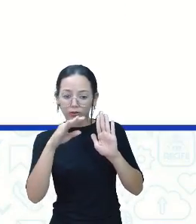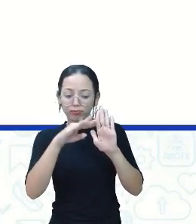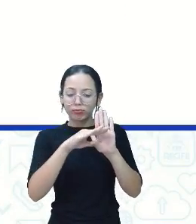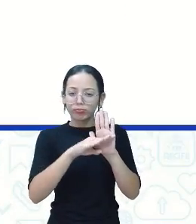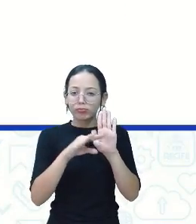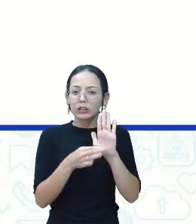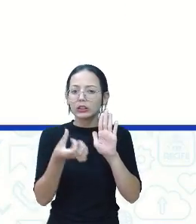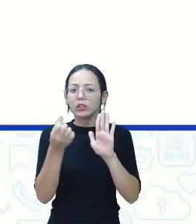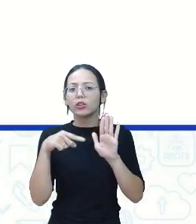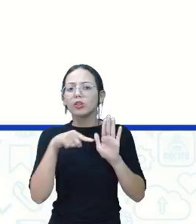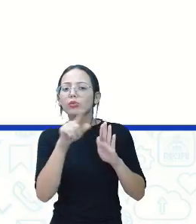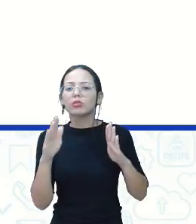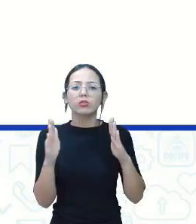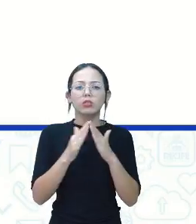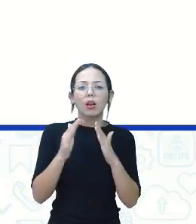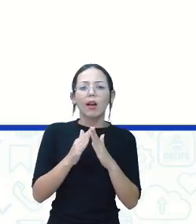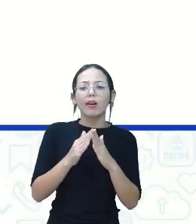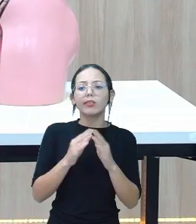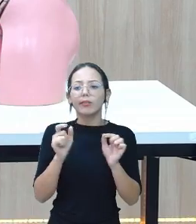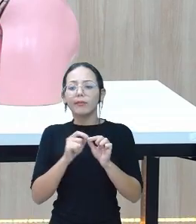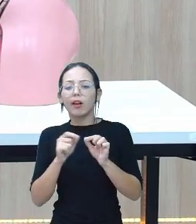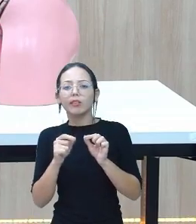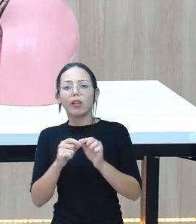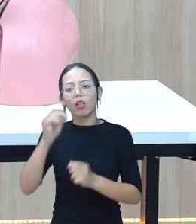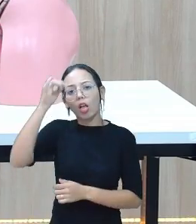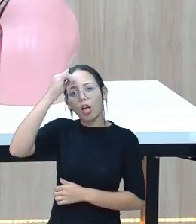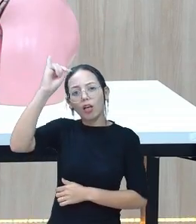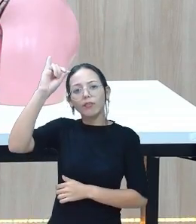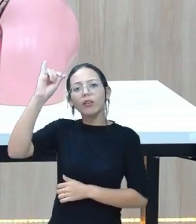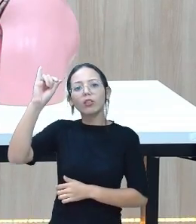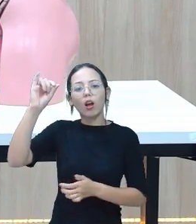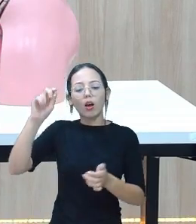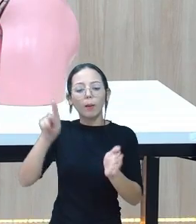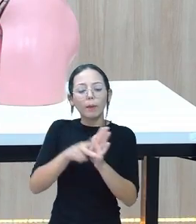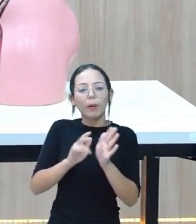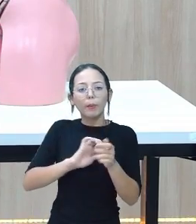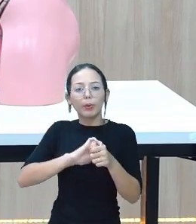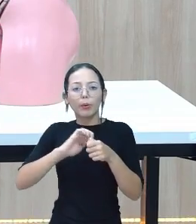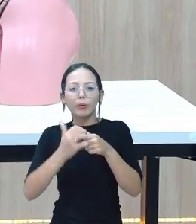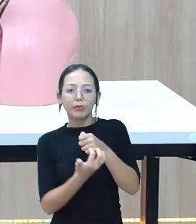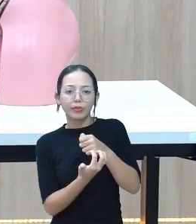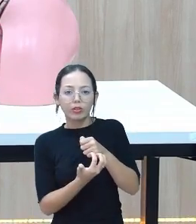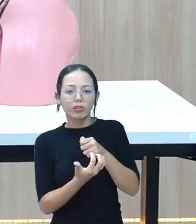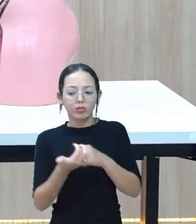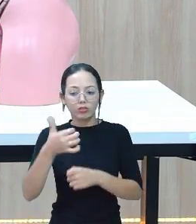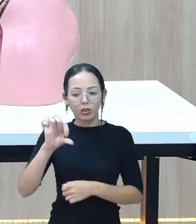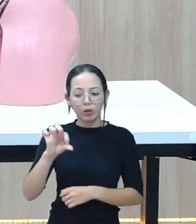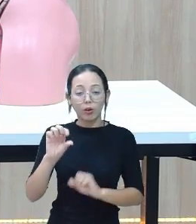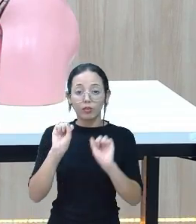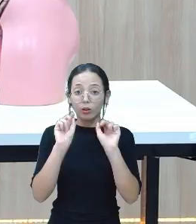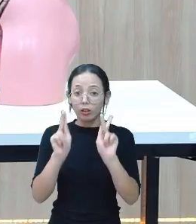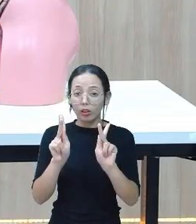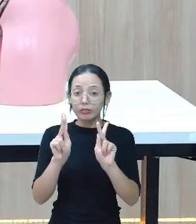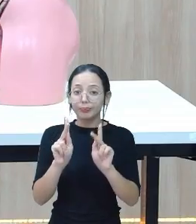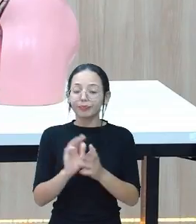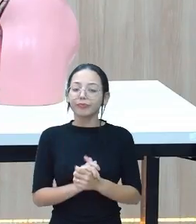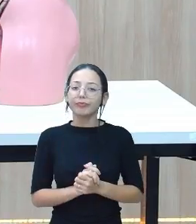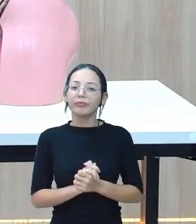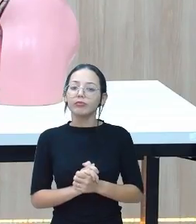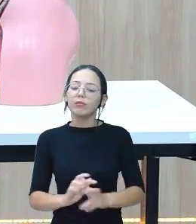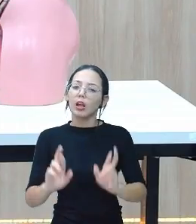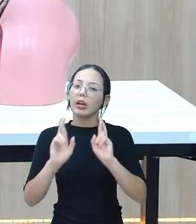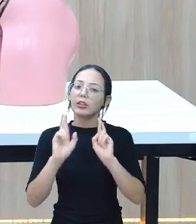que vocês em casa estão fazendo para a prevenção do Covid-19. Conto